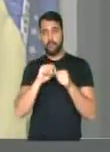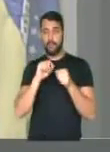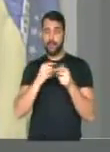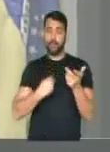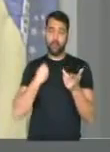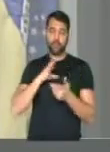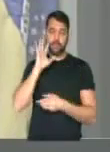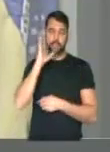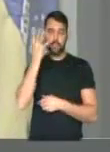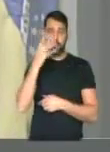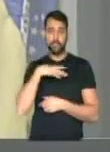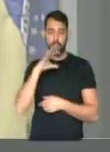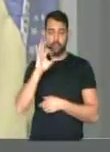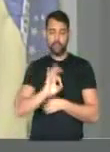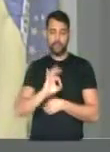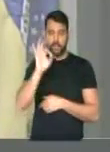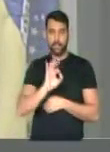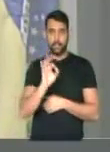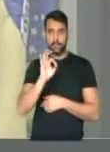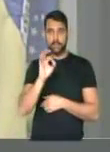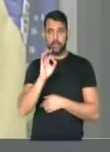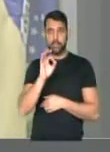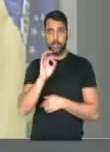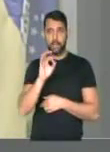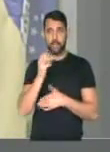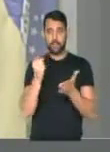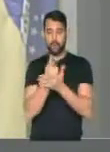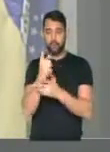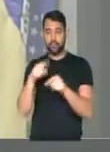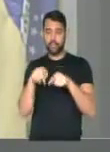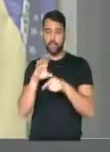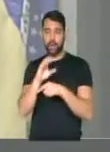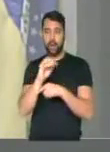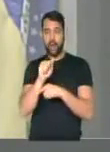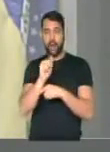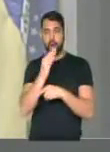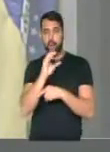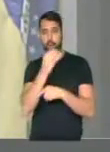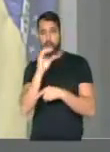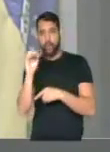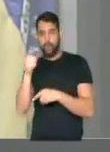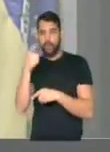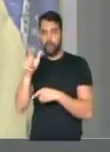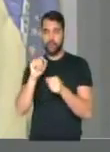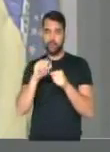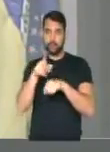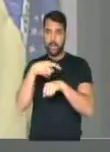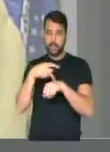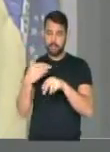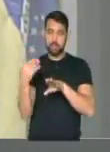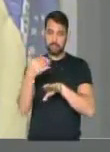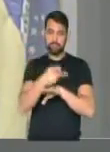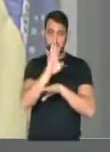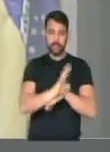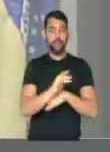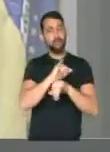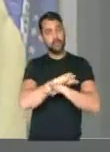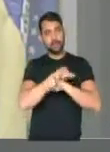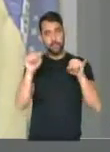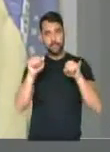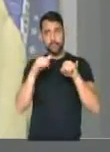decidir por uma taxação a essas importações, ainda não decidiu. Então fica esse